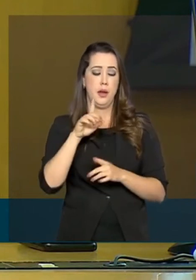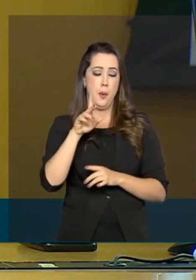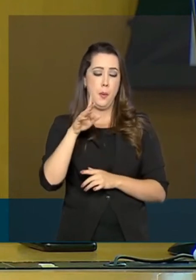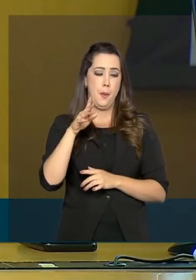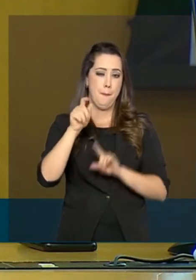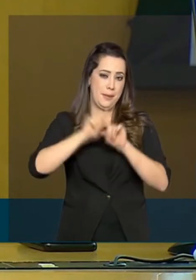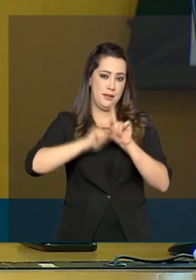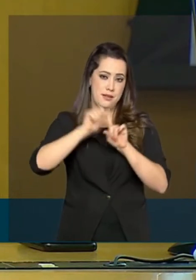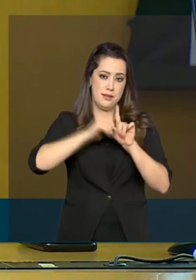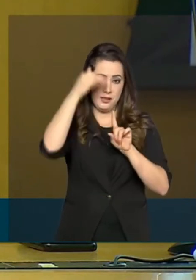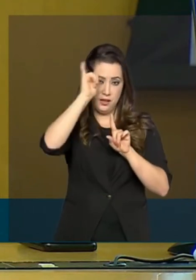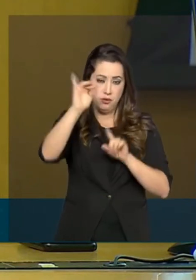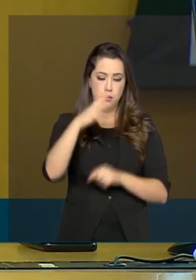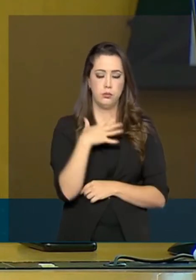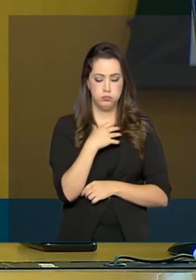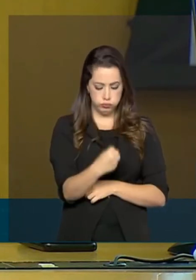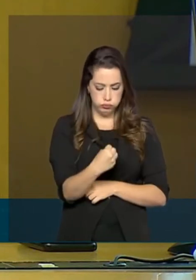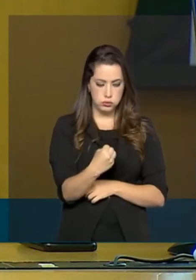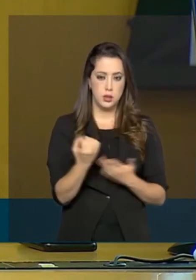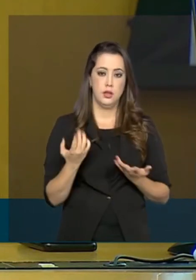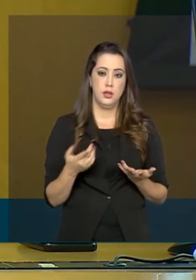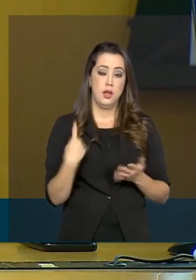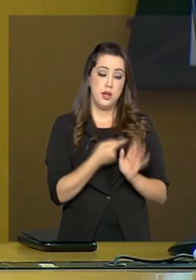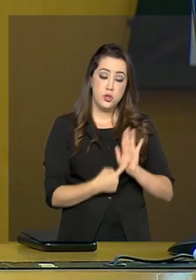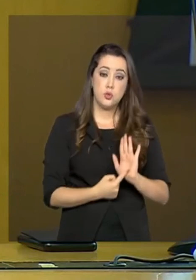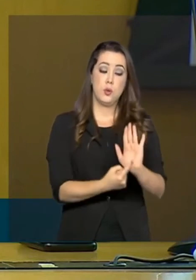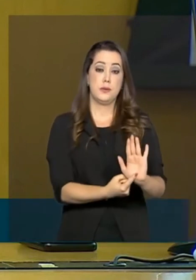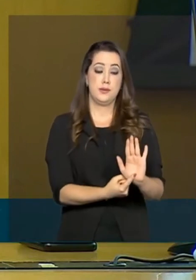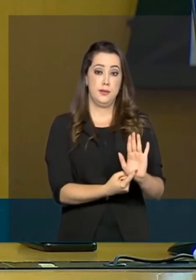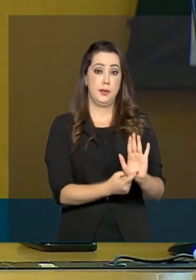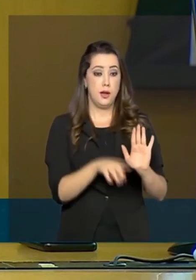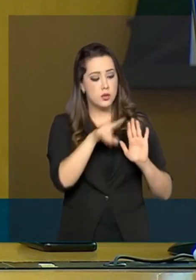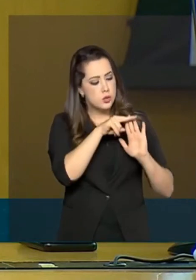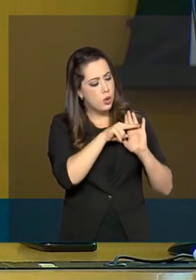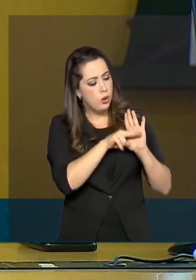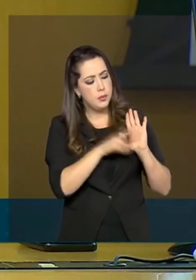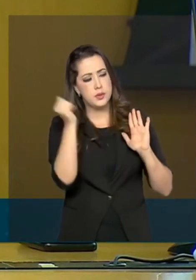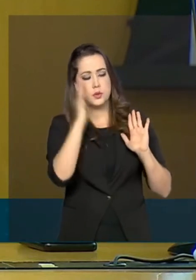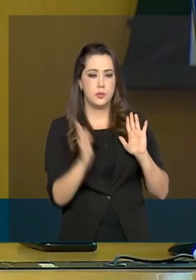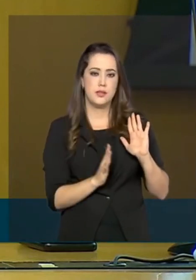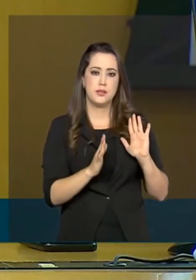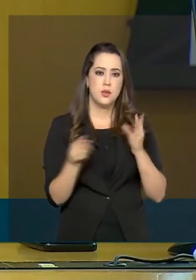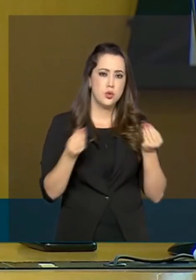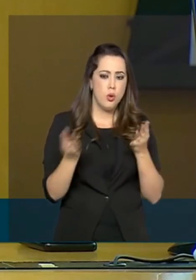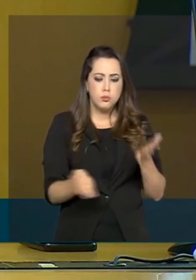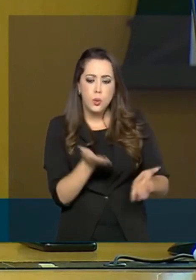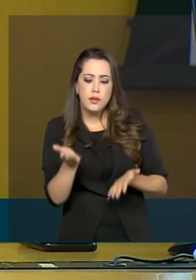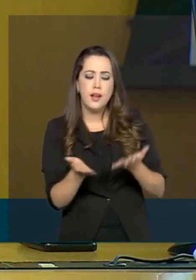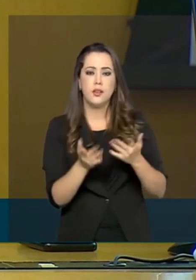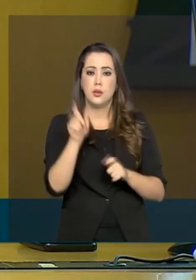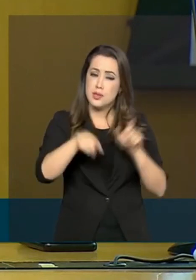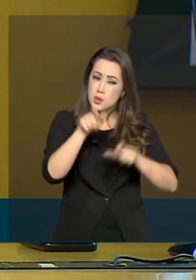suicídio, a gente poder trazer as diretrizes brasileiras para abordagem do comportamento suicida. São